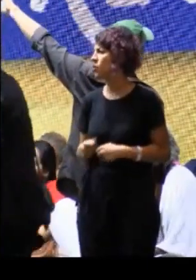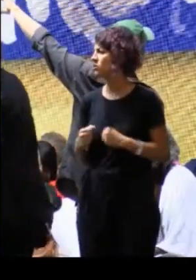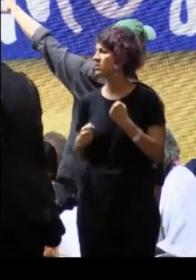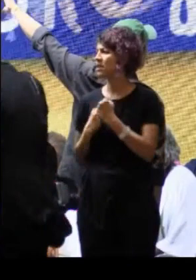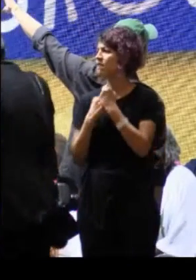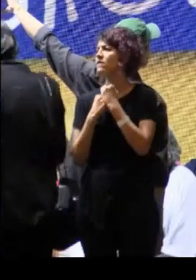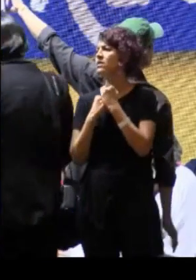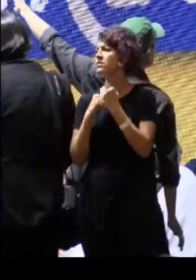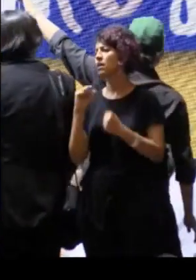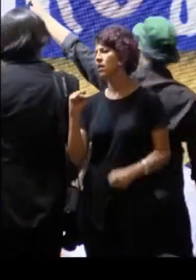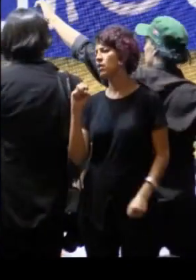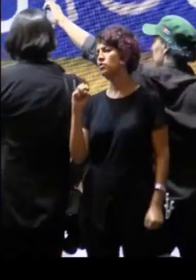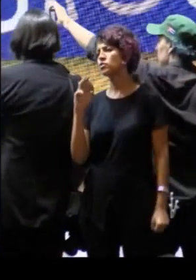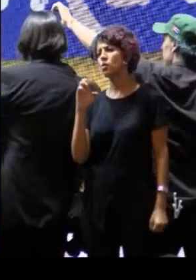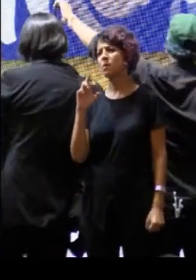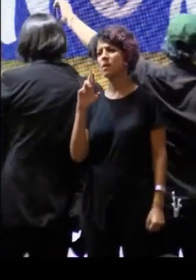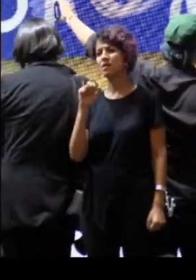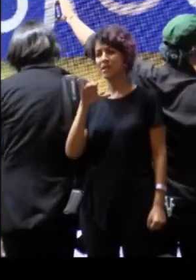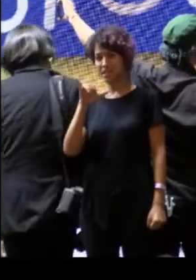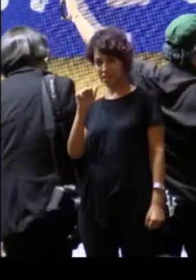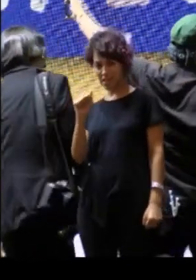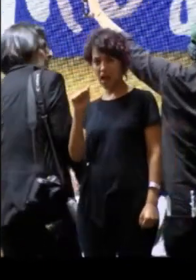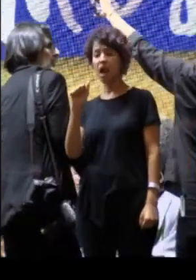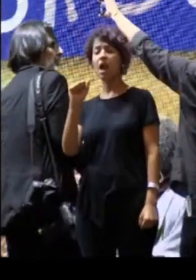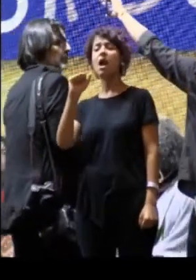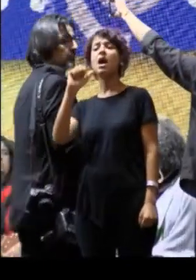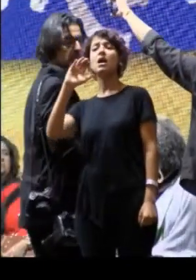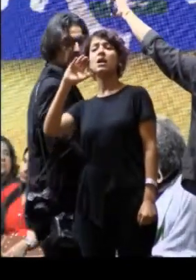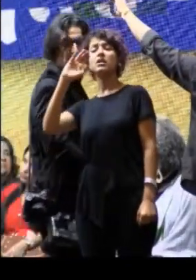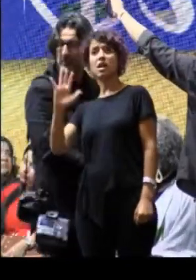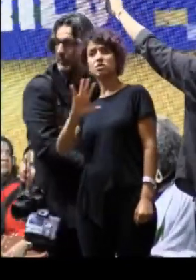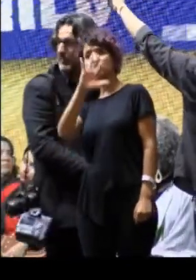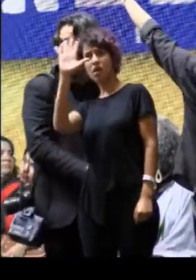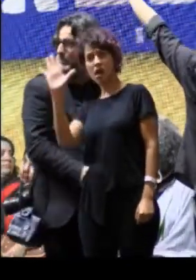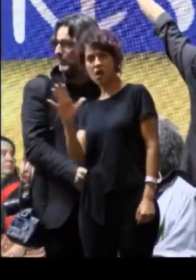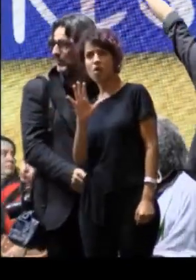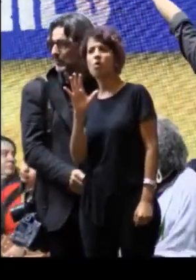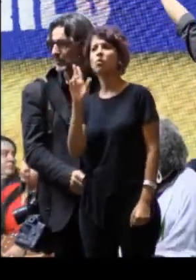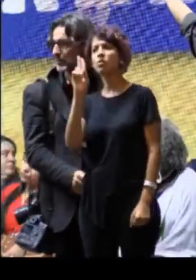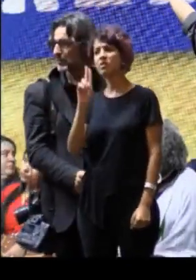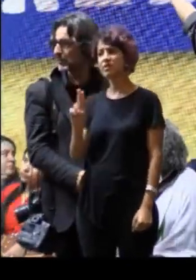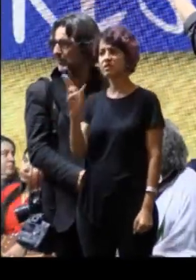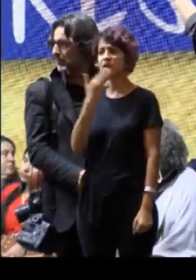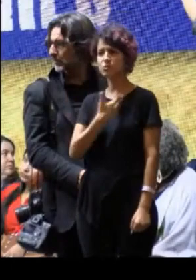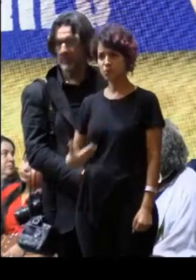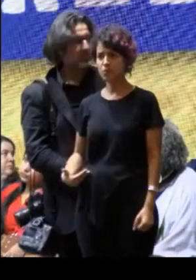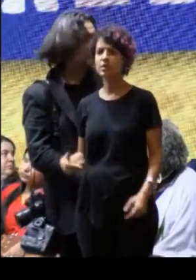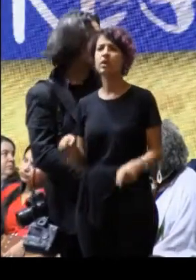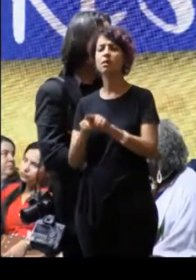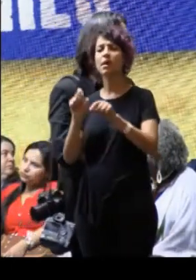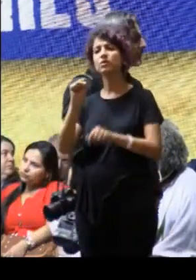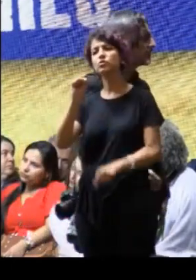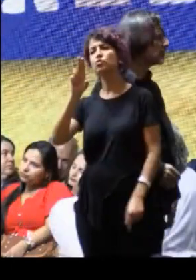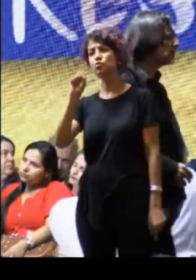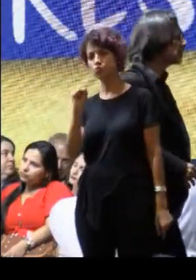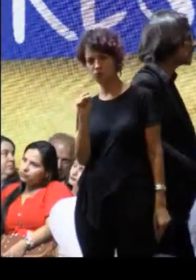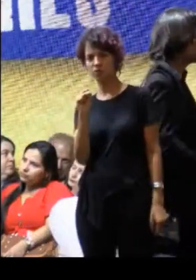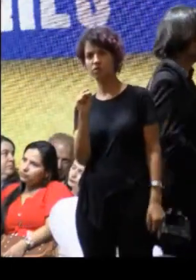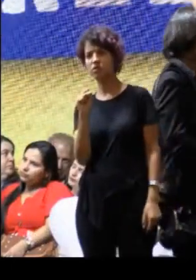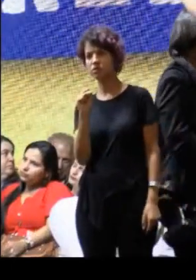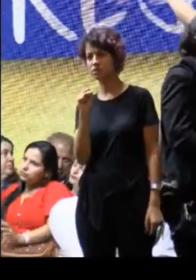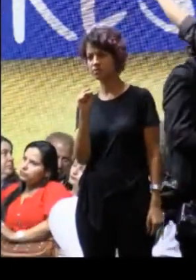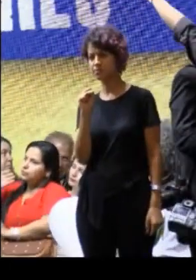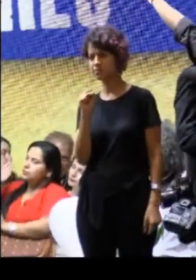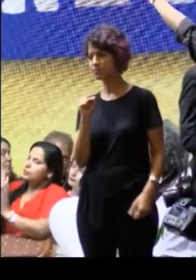da soberania nacional, das universidades públicas e gratuitas, do sistema único de saúde público, gratuito e